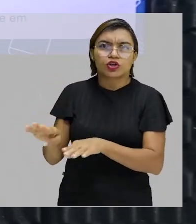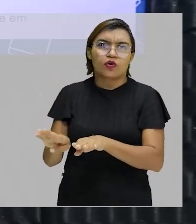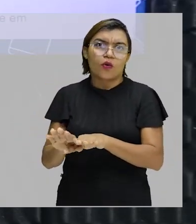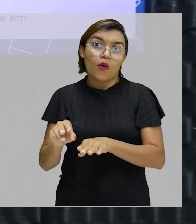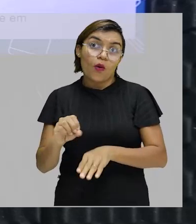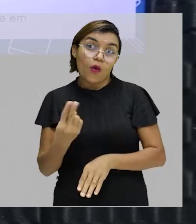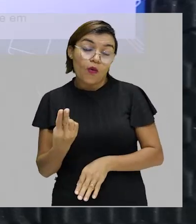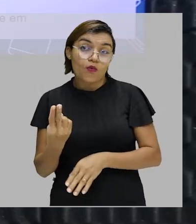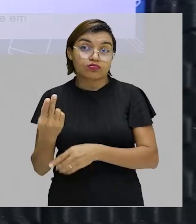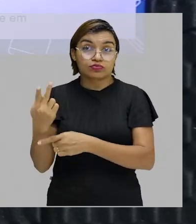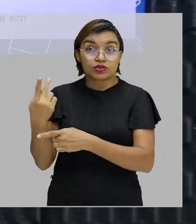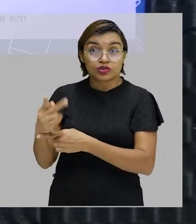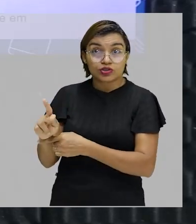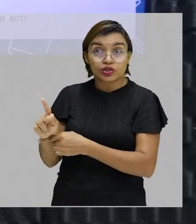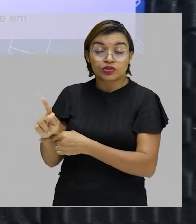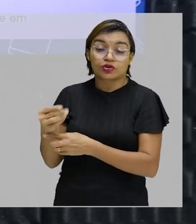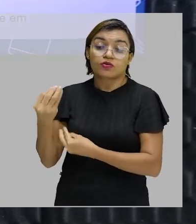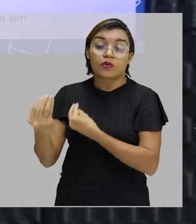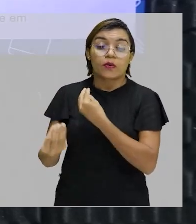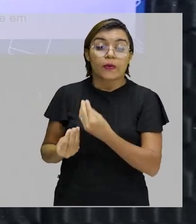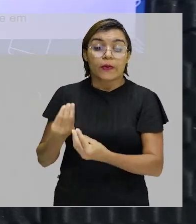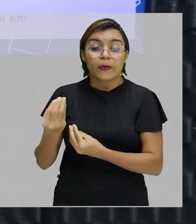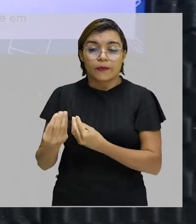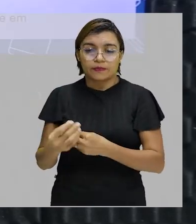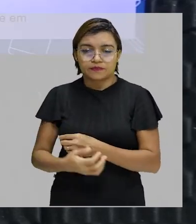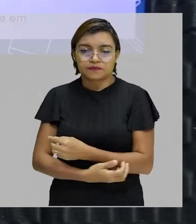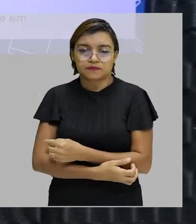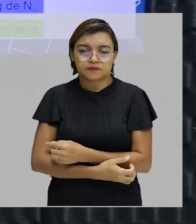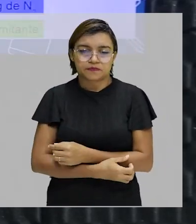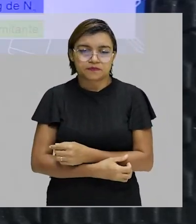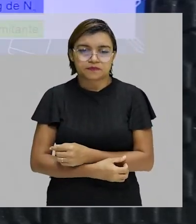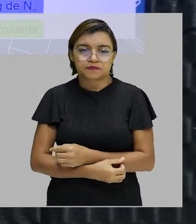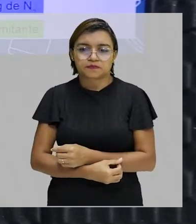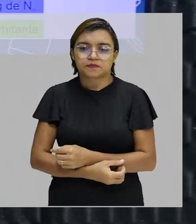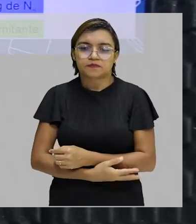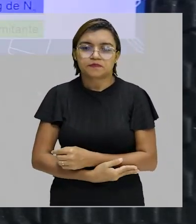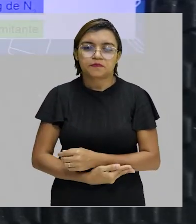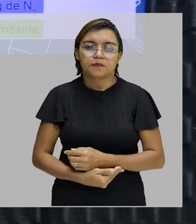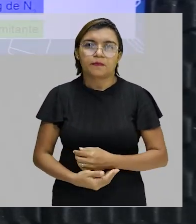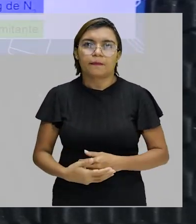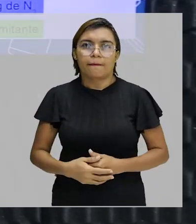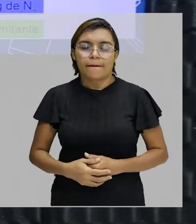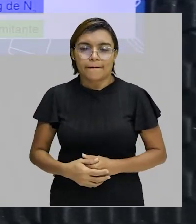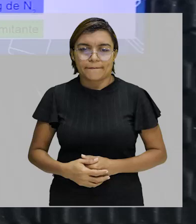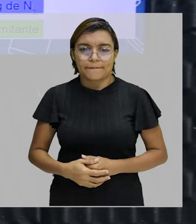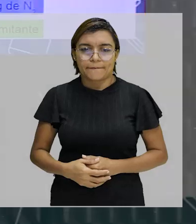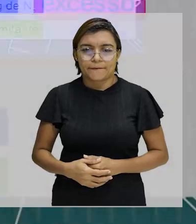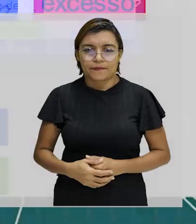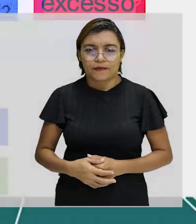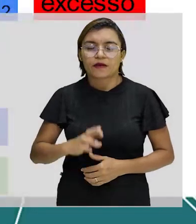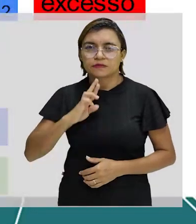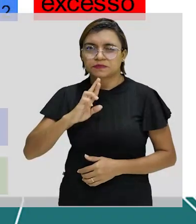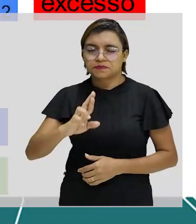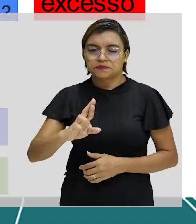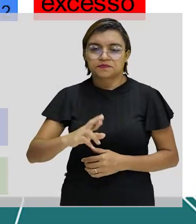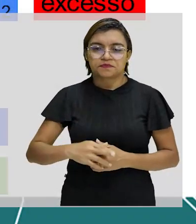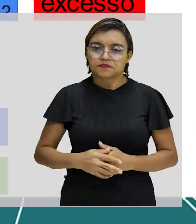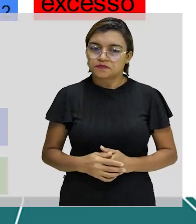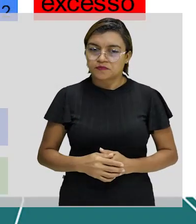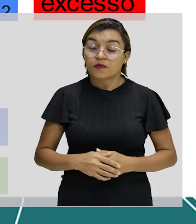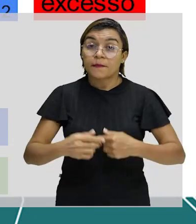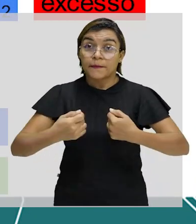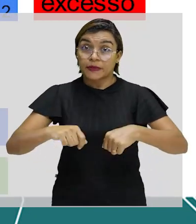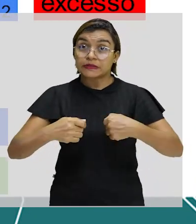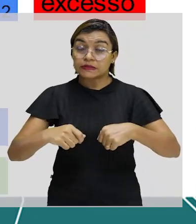em excesso, e assim nós vamos responder a letra B. Vamos para a resolução. Olha só, nós